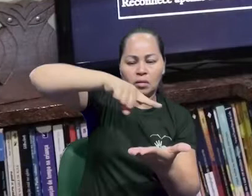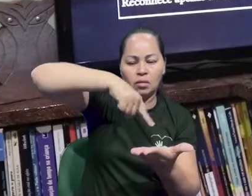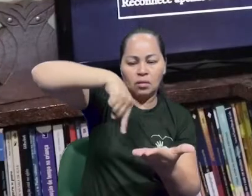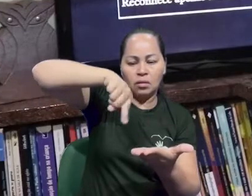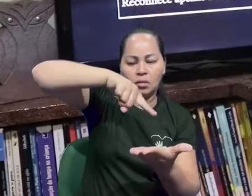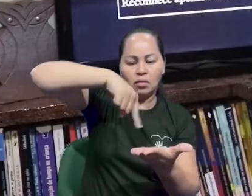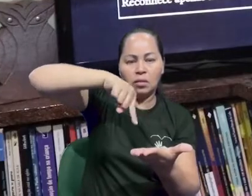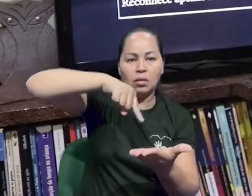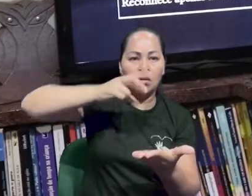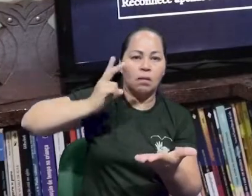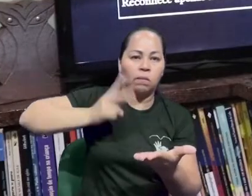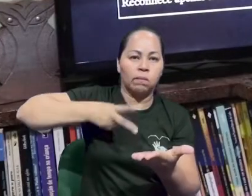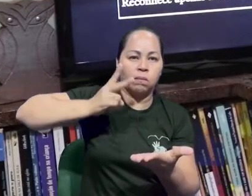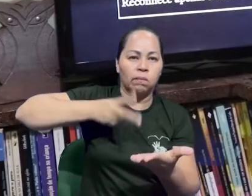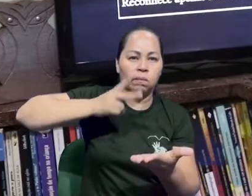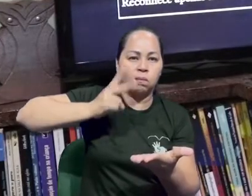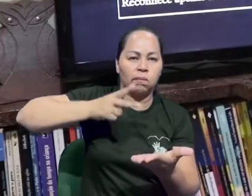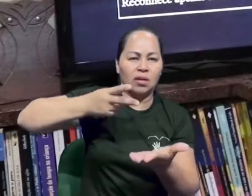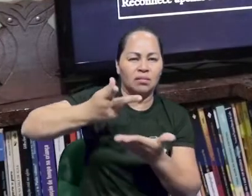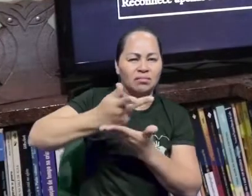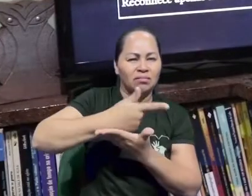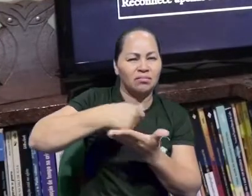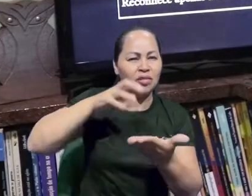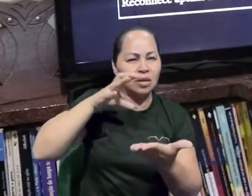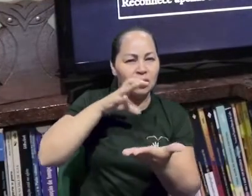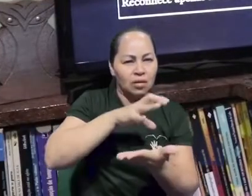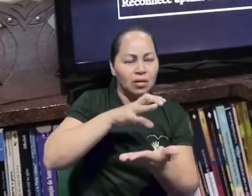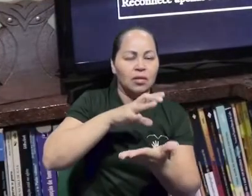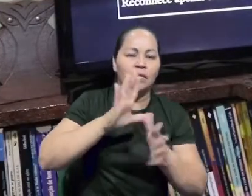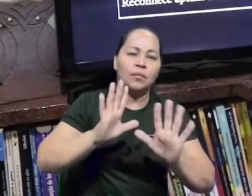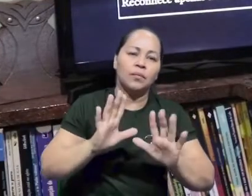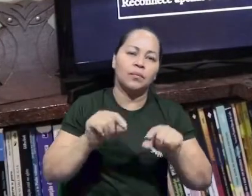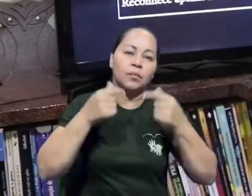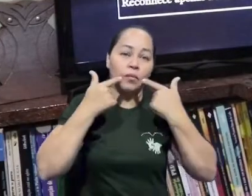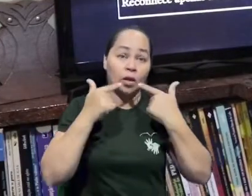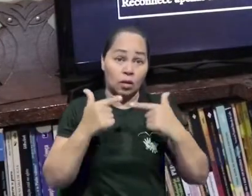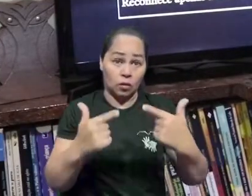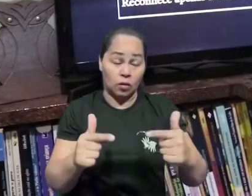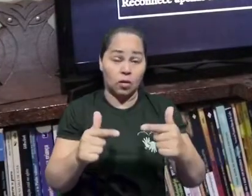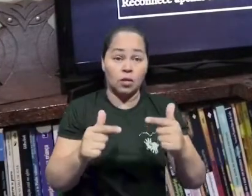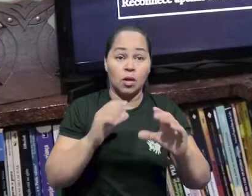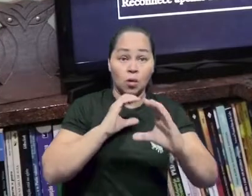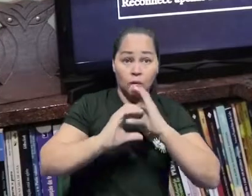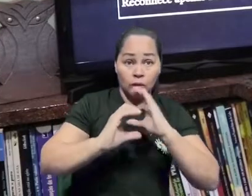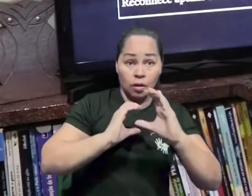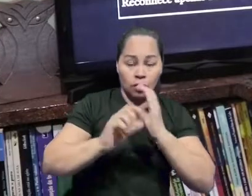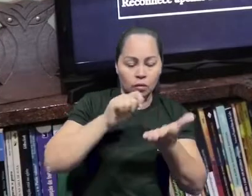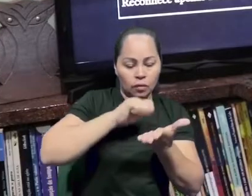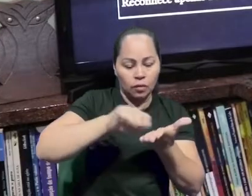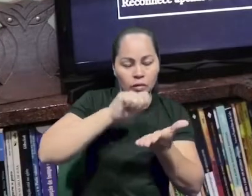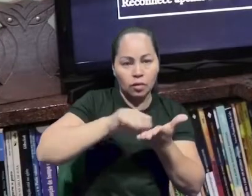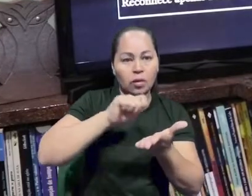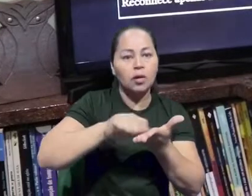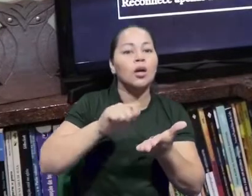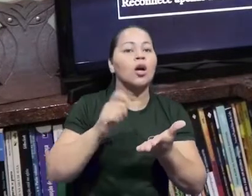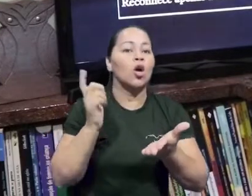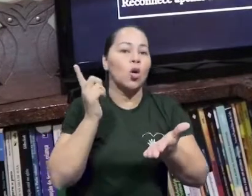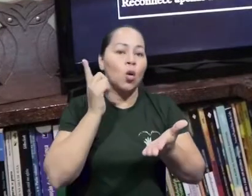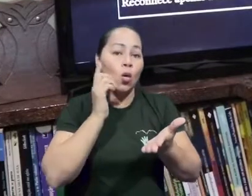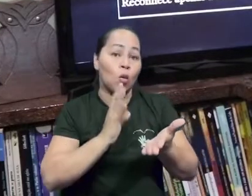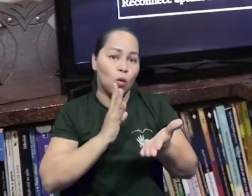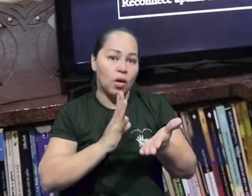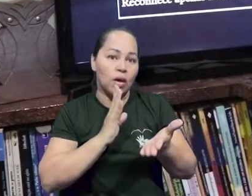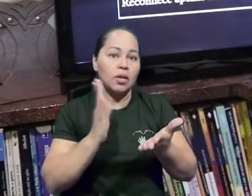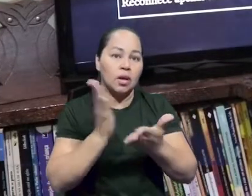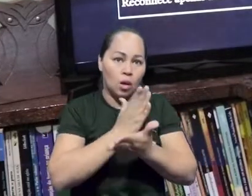sempre mesmo movimento repetitivo, né? Linguagem e comunicação escrita. Encontra-se em nível pré-silábico,